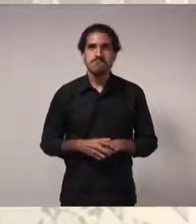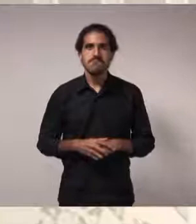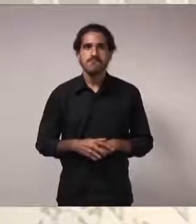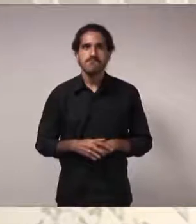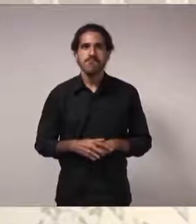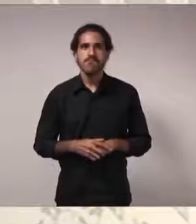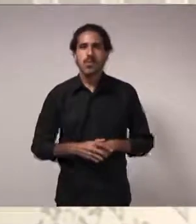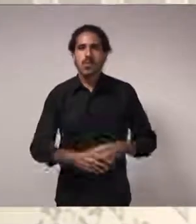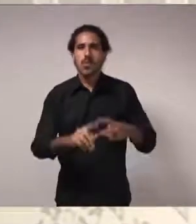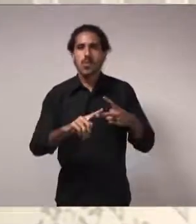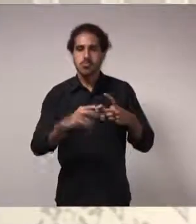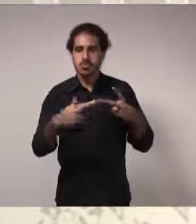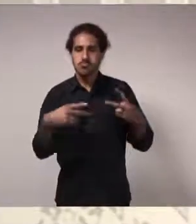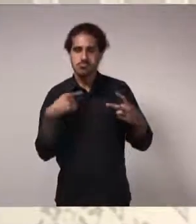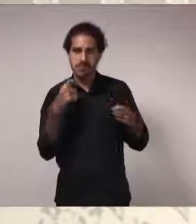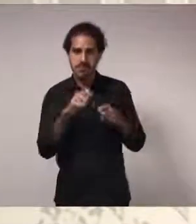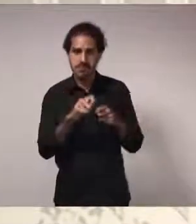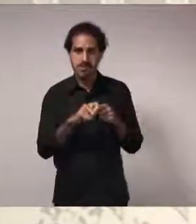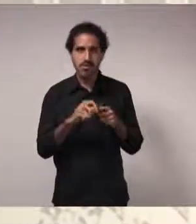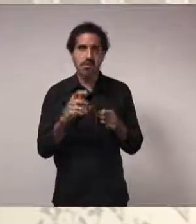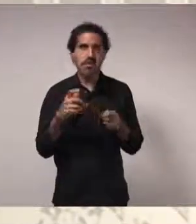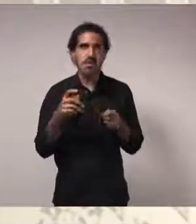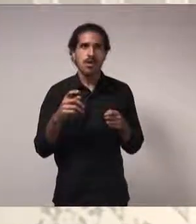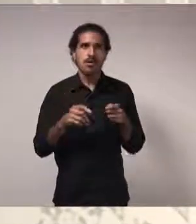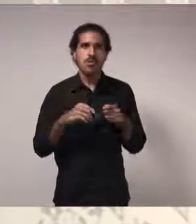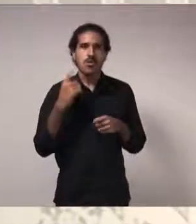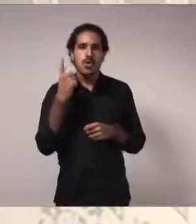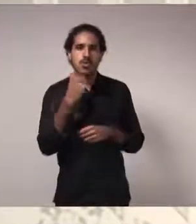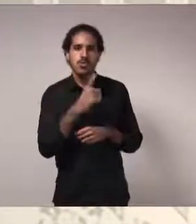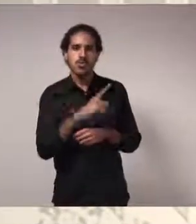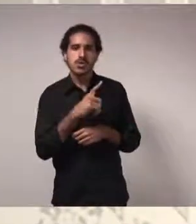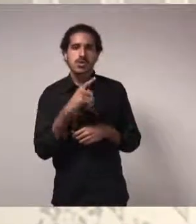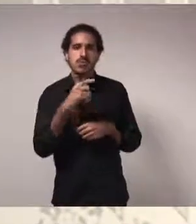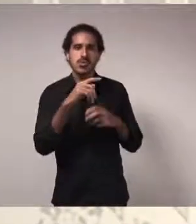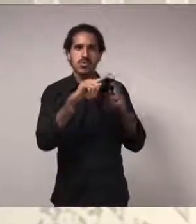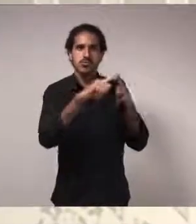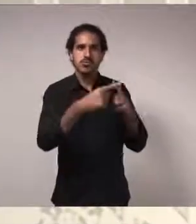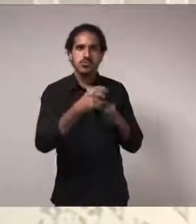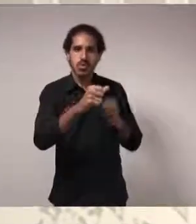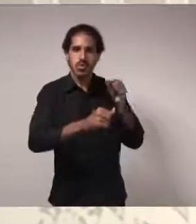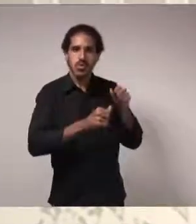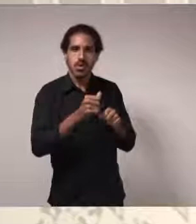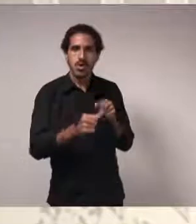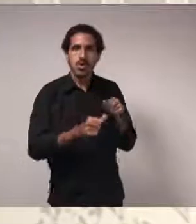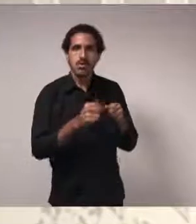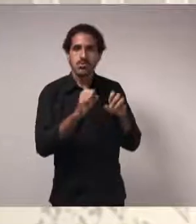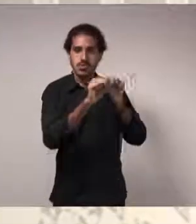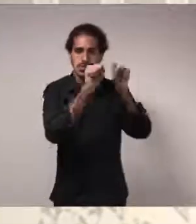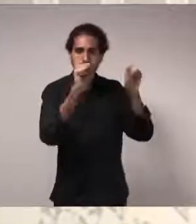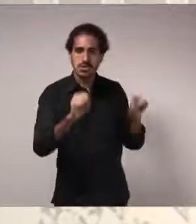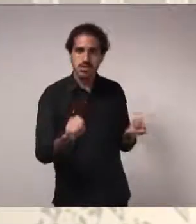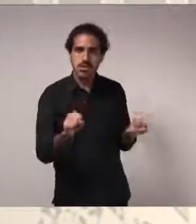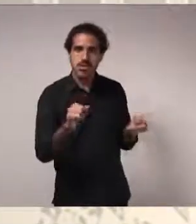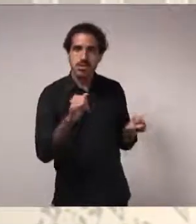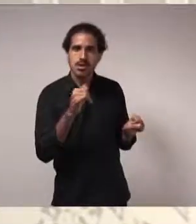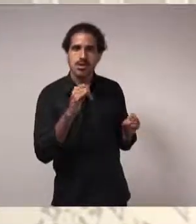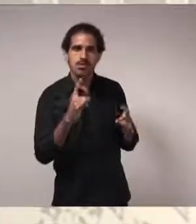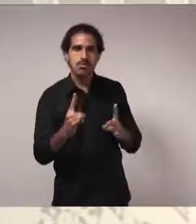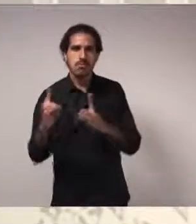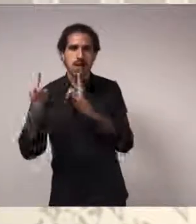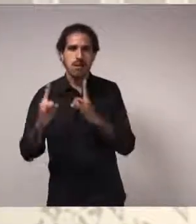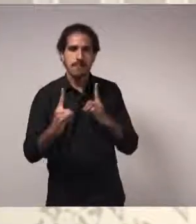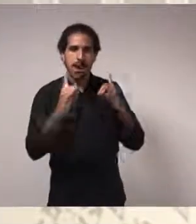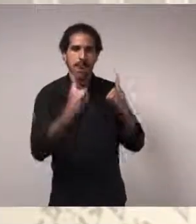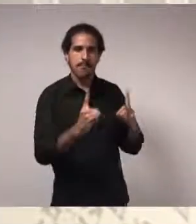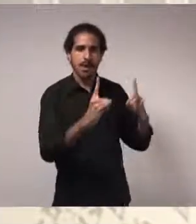Outra coisa que a gente faz com a operação, a gente pode mexer na operação dos sistemas, né? Então, os prédios, muitas vezes,